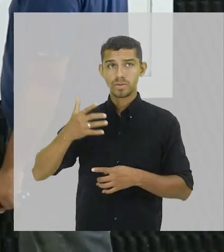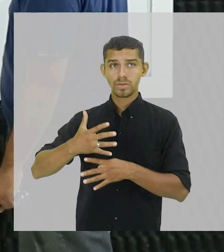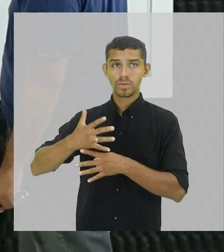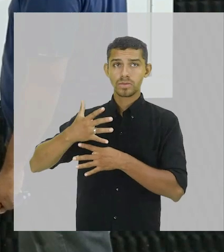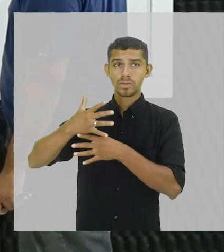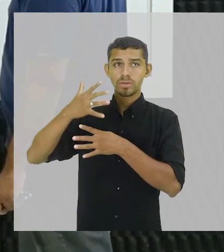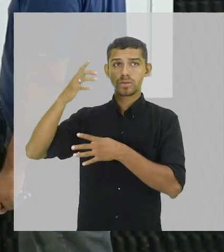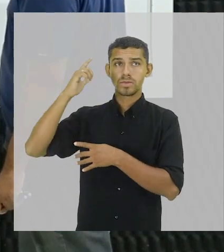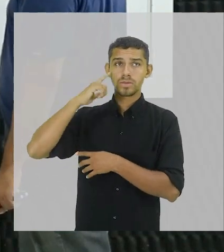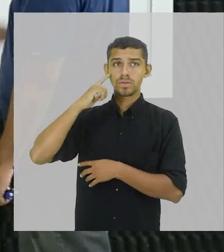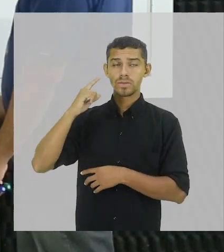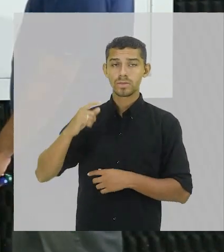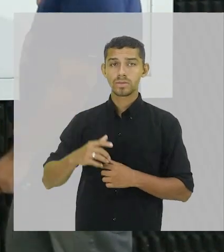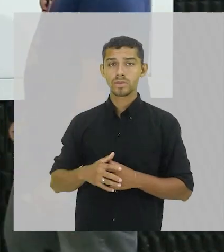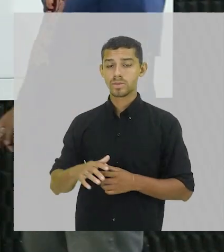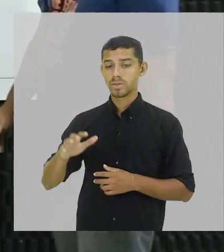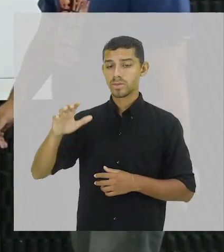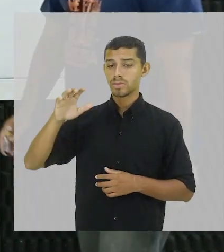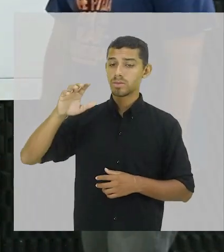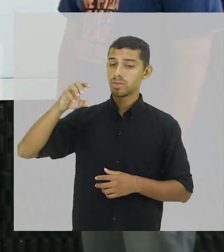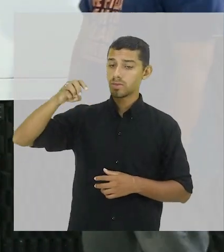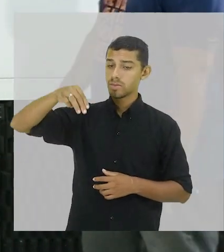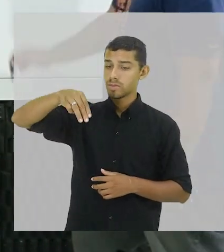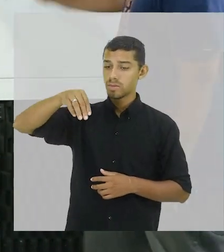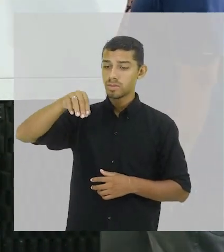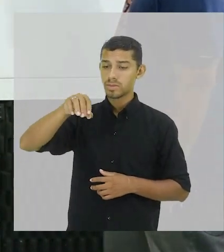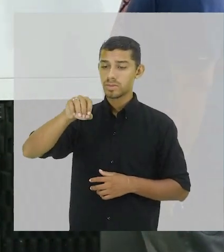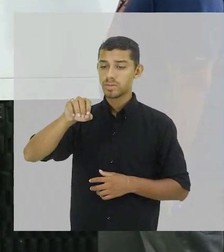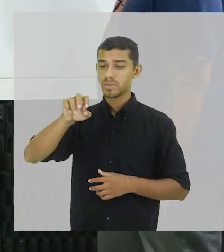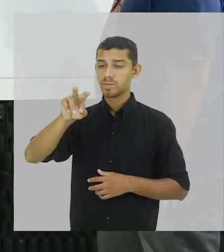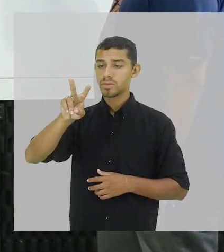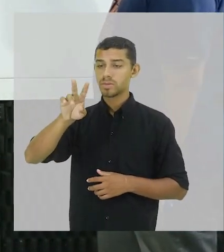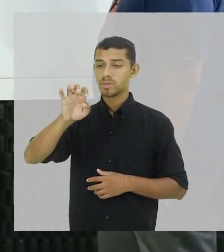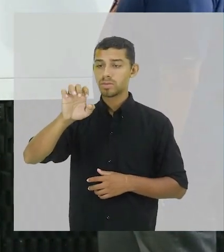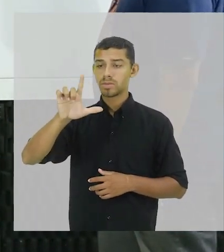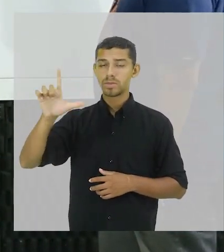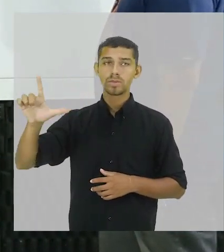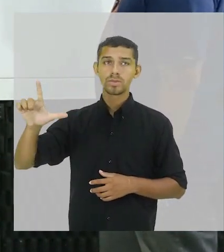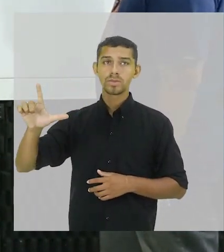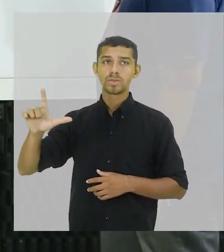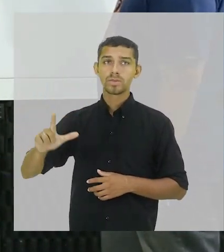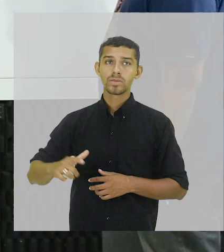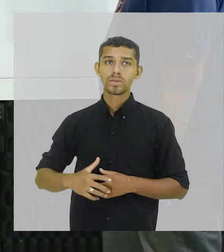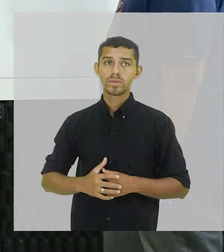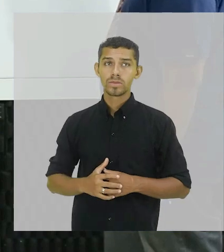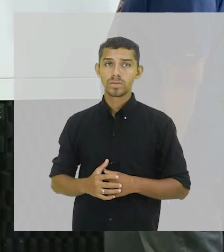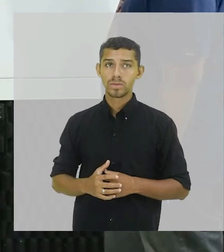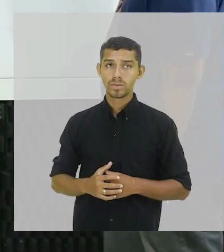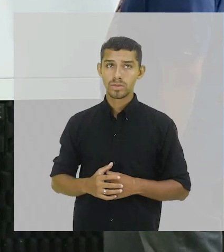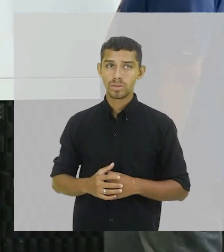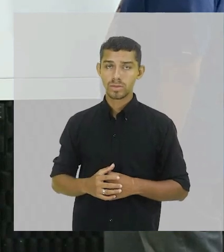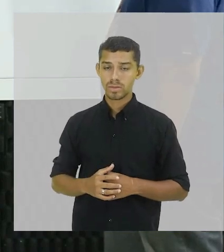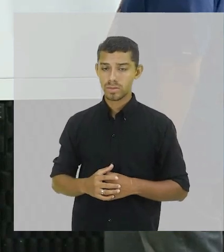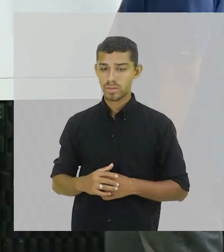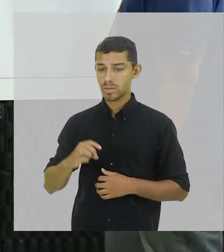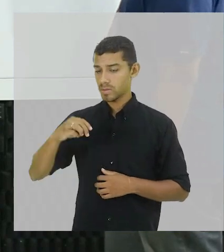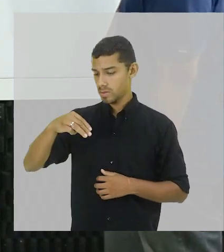extremidade, ela é móvel, ok? Então a extremidade é